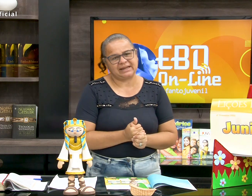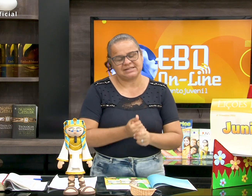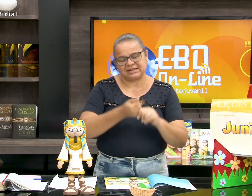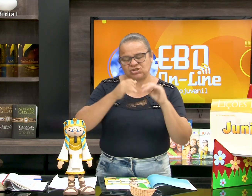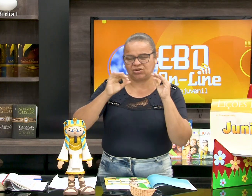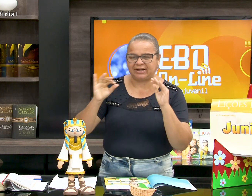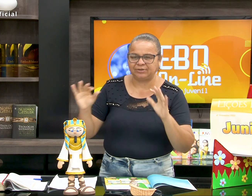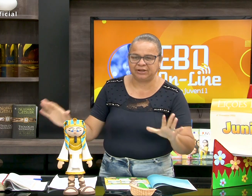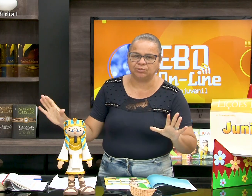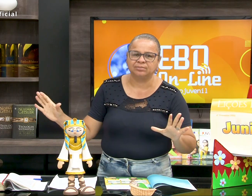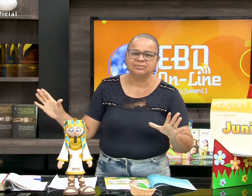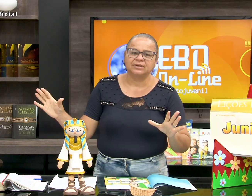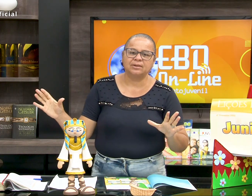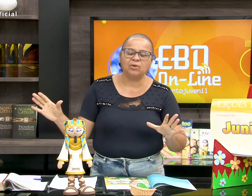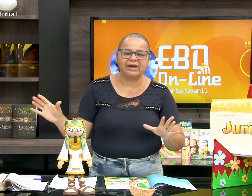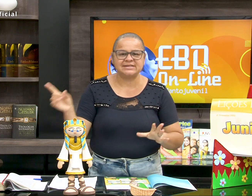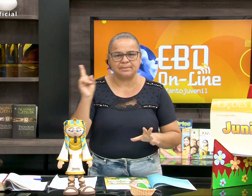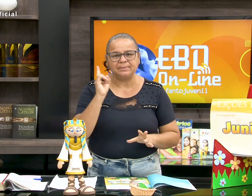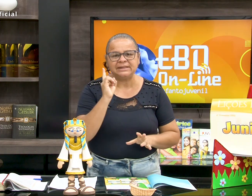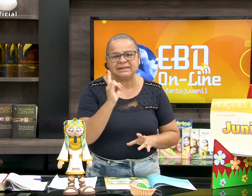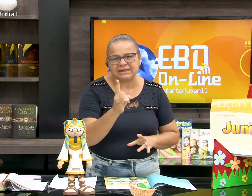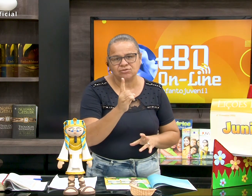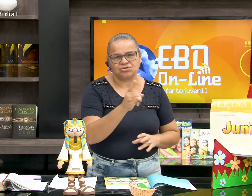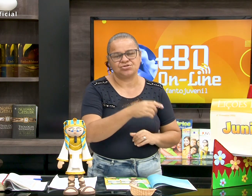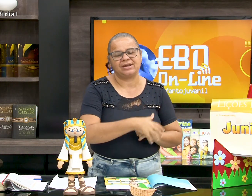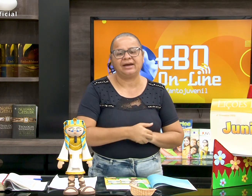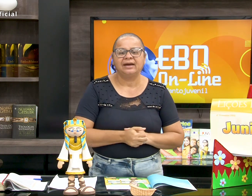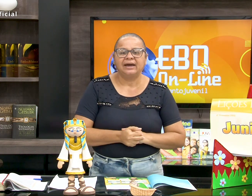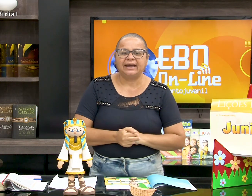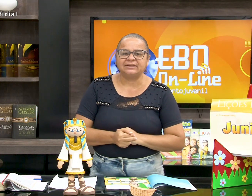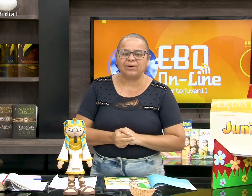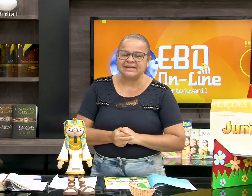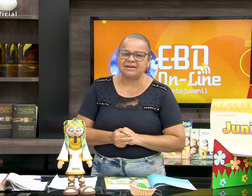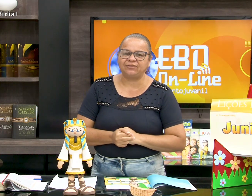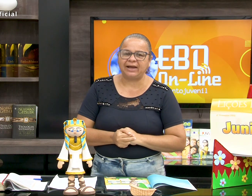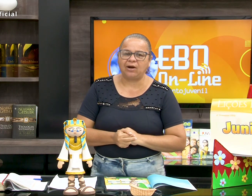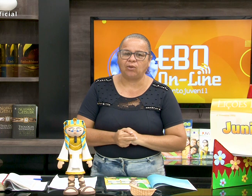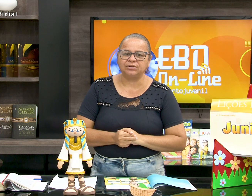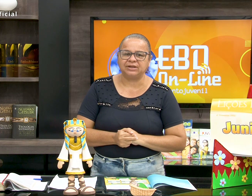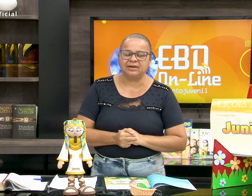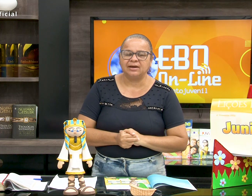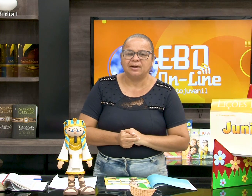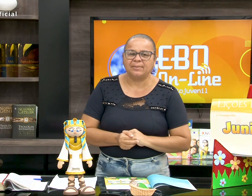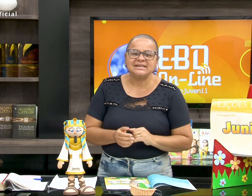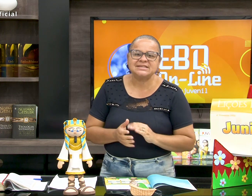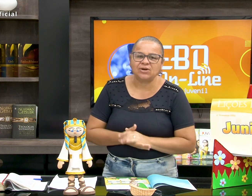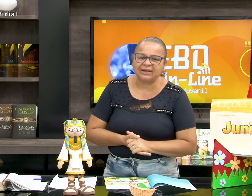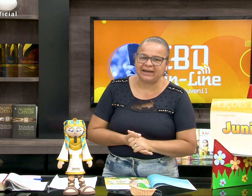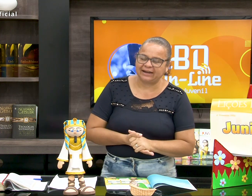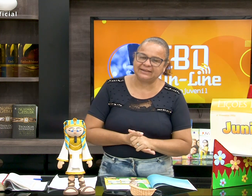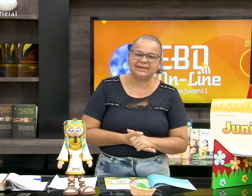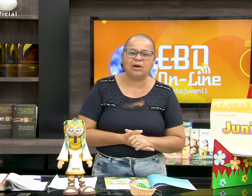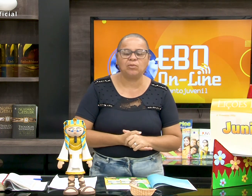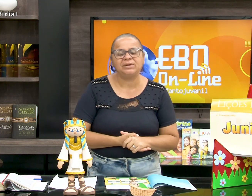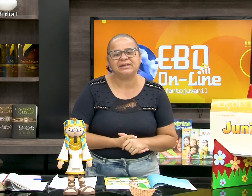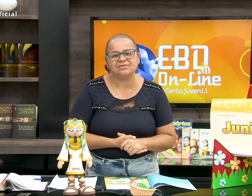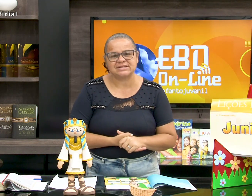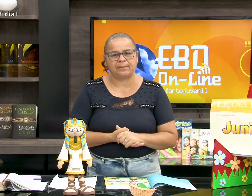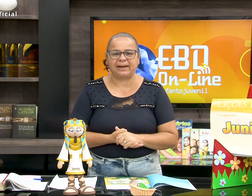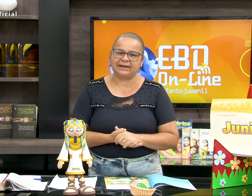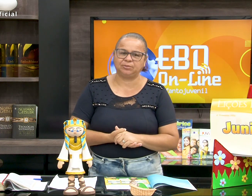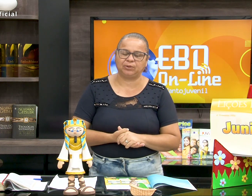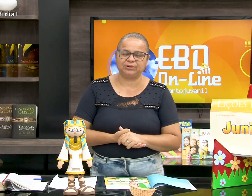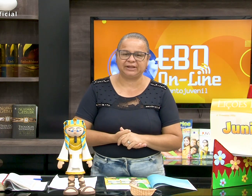as crianças e jogar no rio, que morresse, meninos, né? Então essa foi a ordem. Mas só que ali tinha um